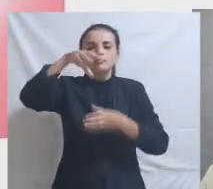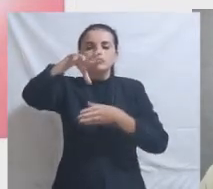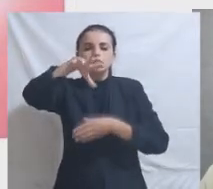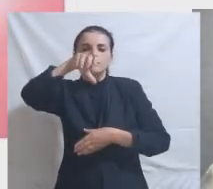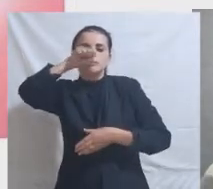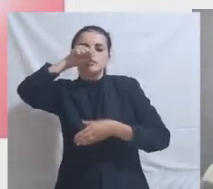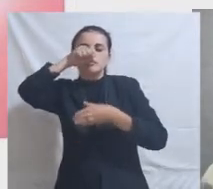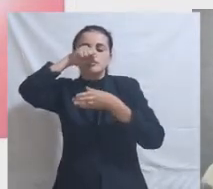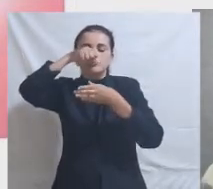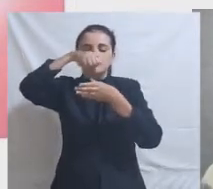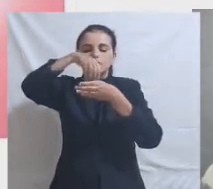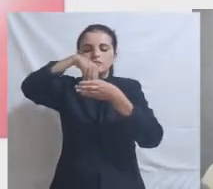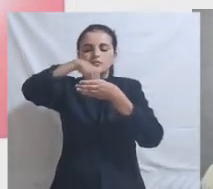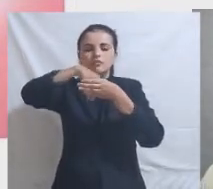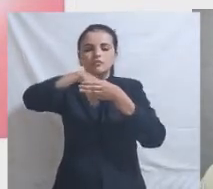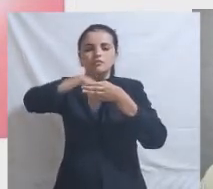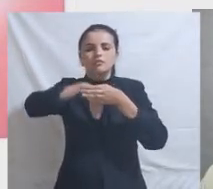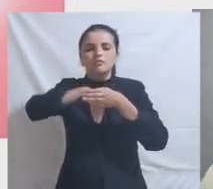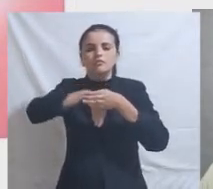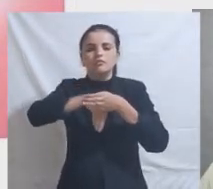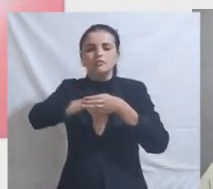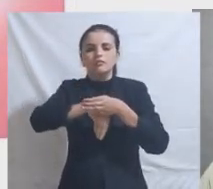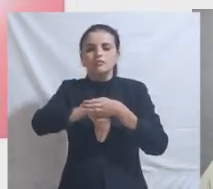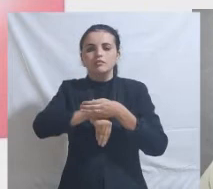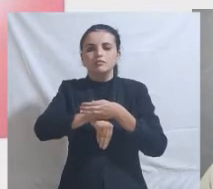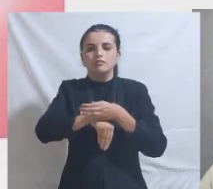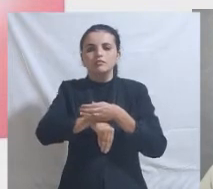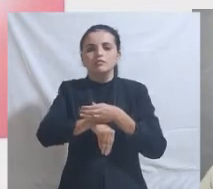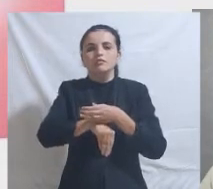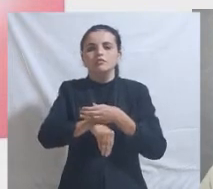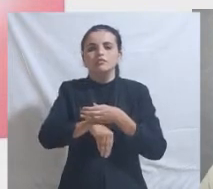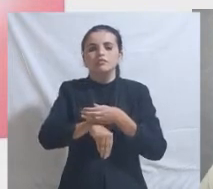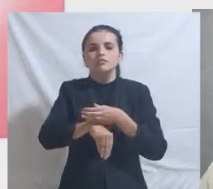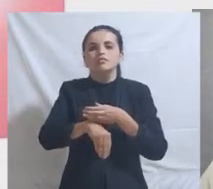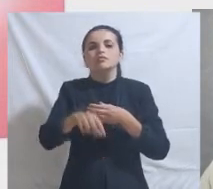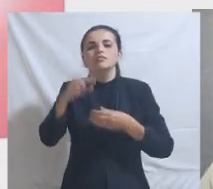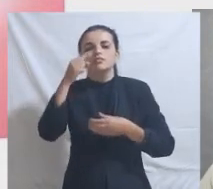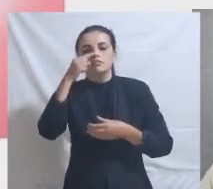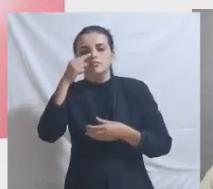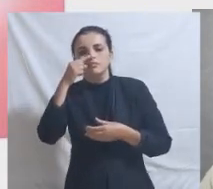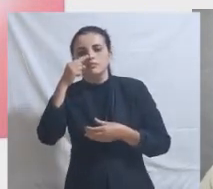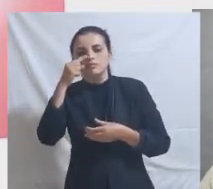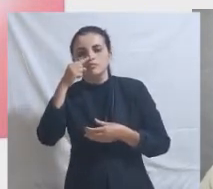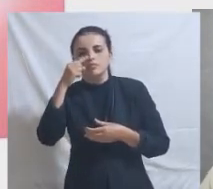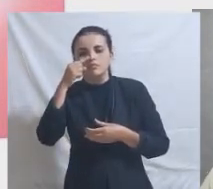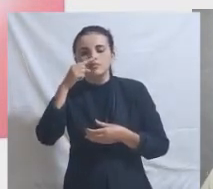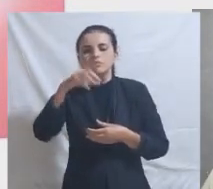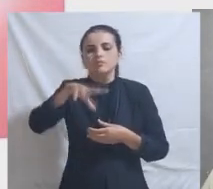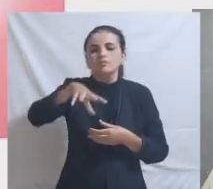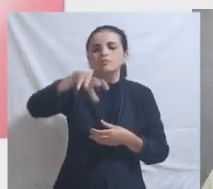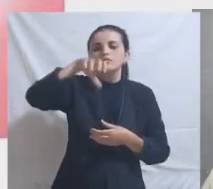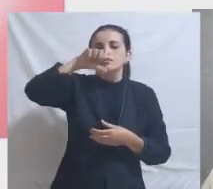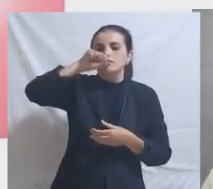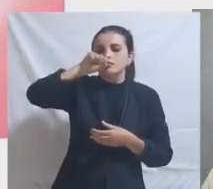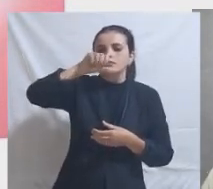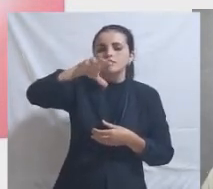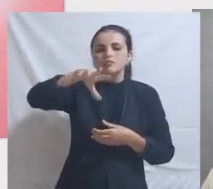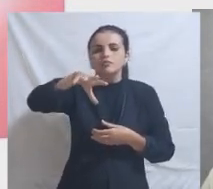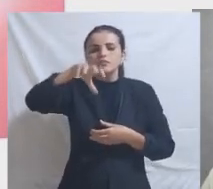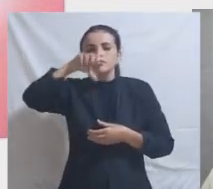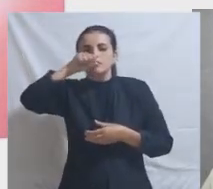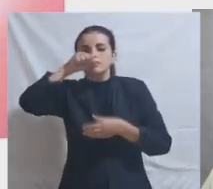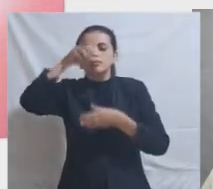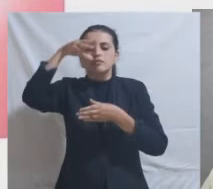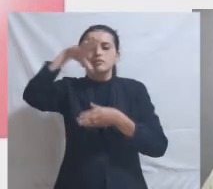esses dois buracos que nós temos no nariz, eles realizam o aquecimento, a umidade, ou melhor, umidifica e